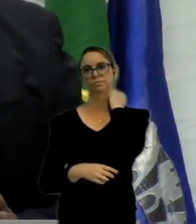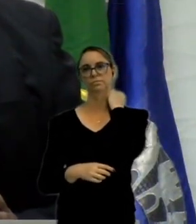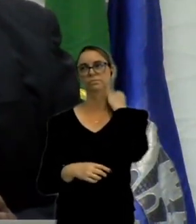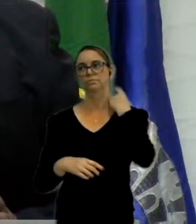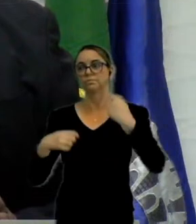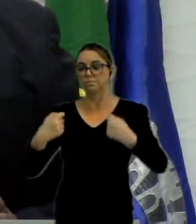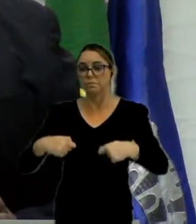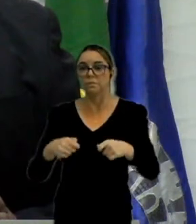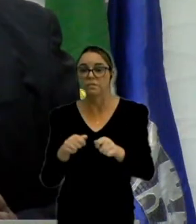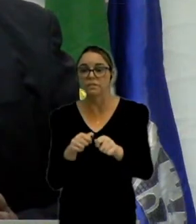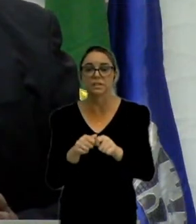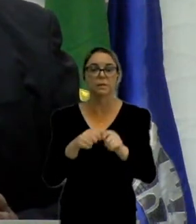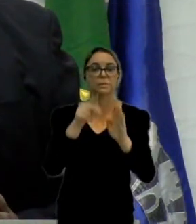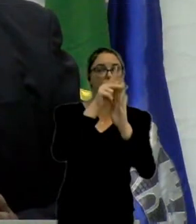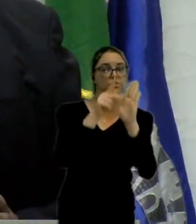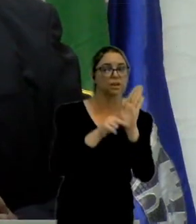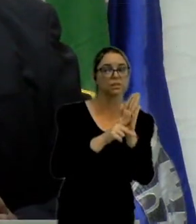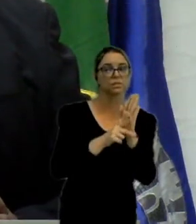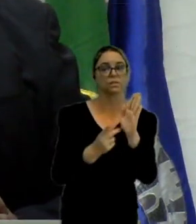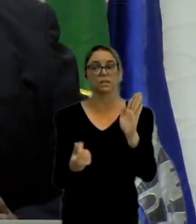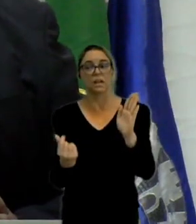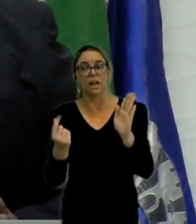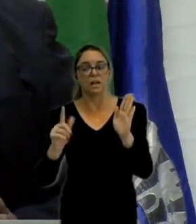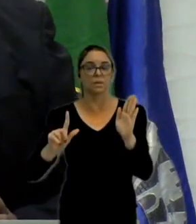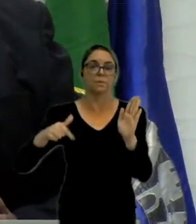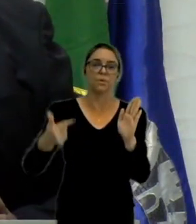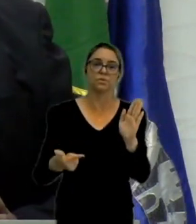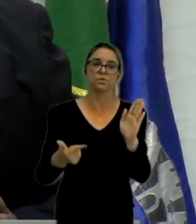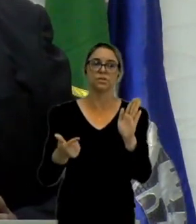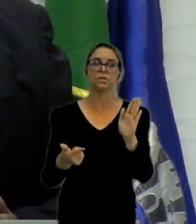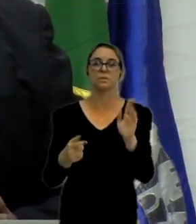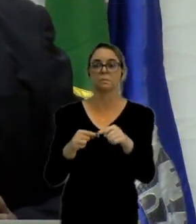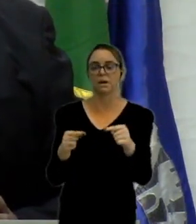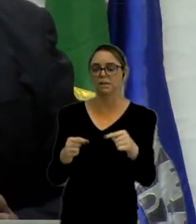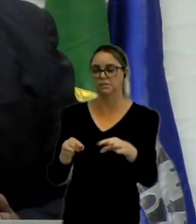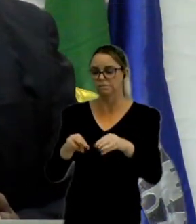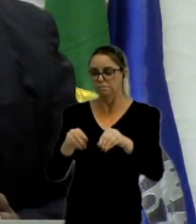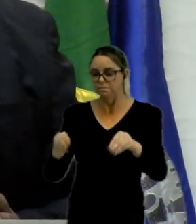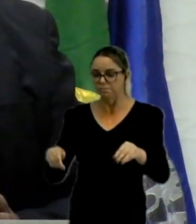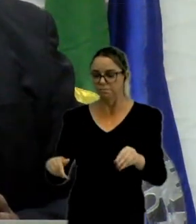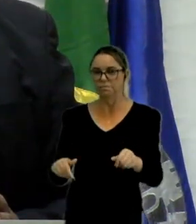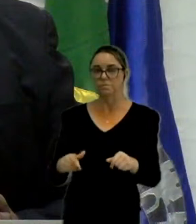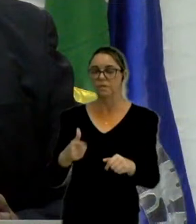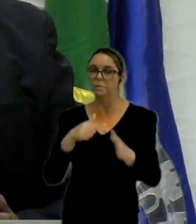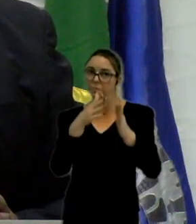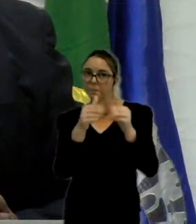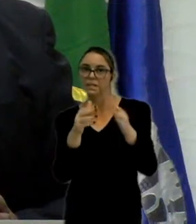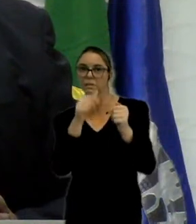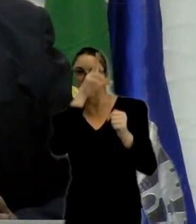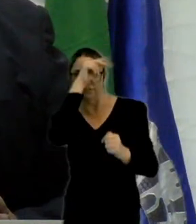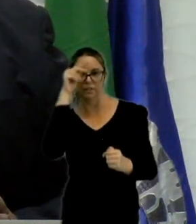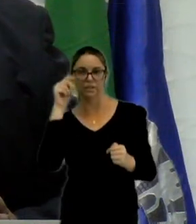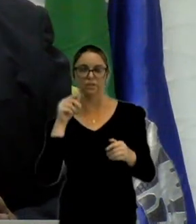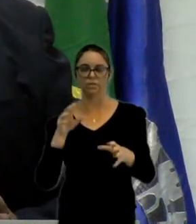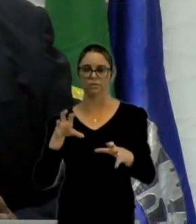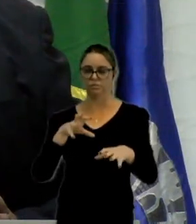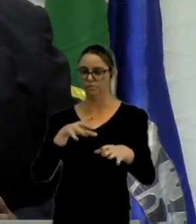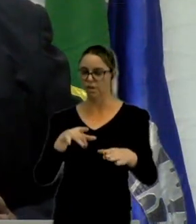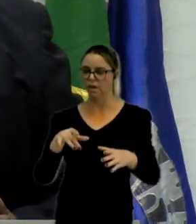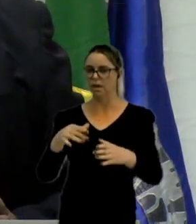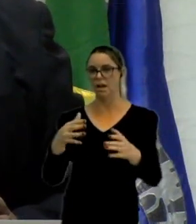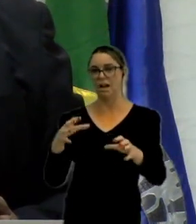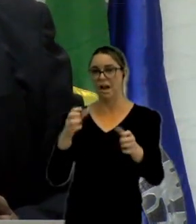conseguir o dinheiro. Mas de imediato, enquanto não se faz a terraplanagem, pedimos ao prefeito do município que passe a máquina, mais